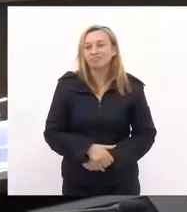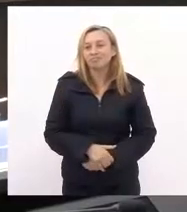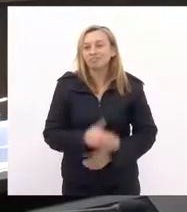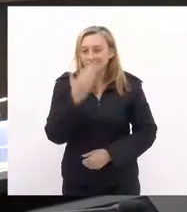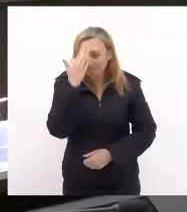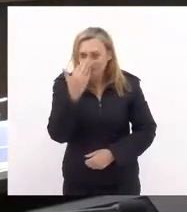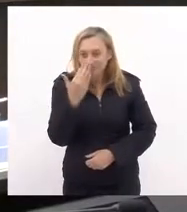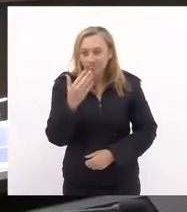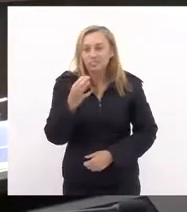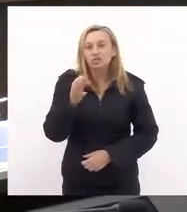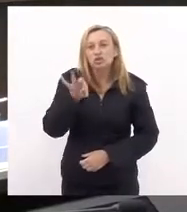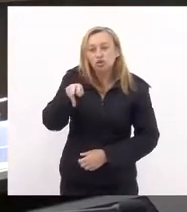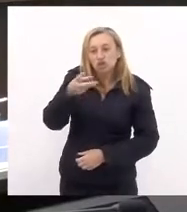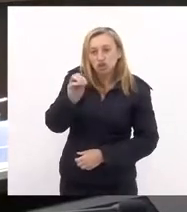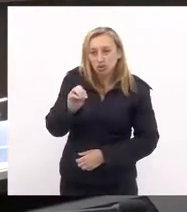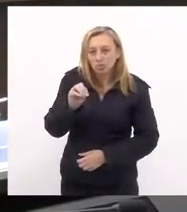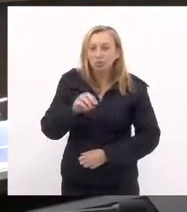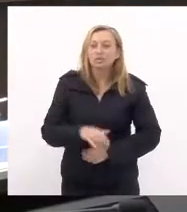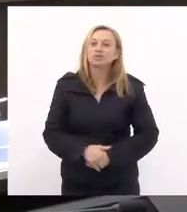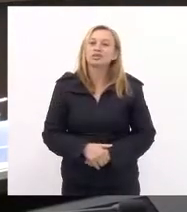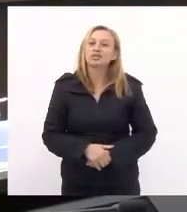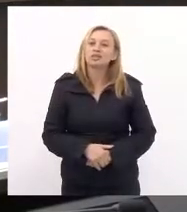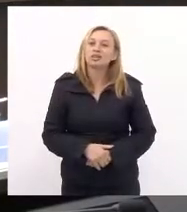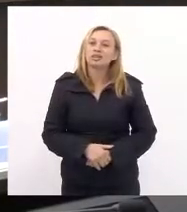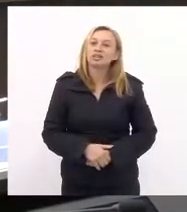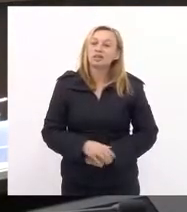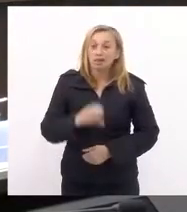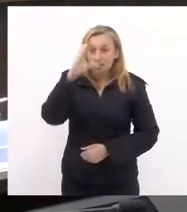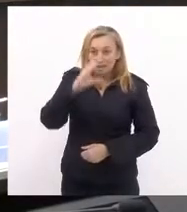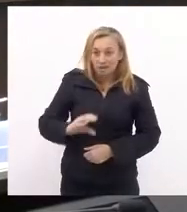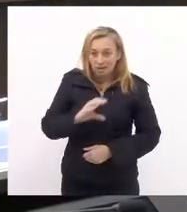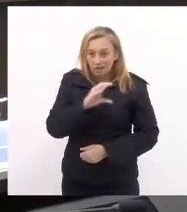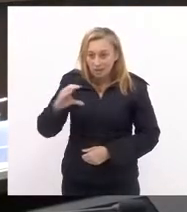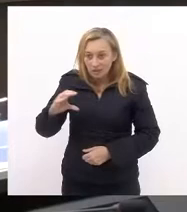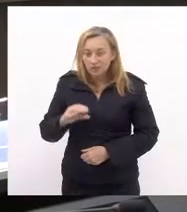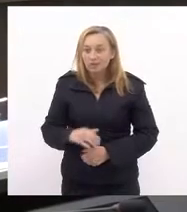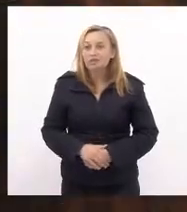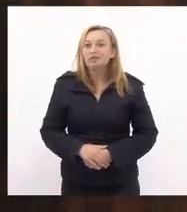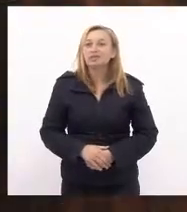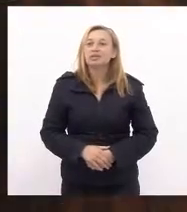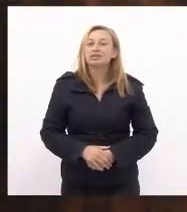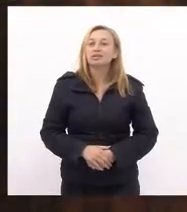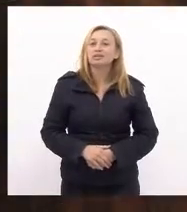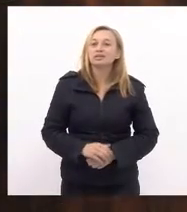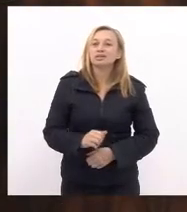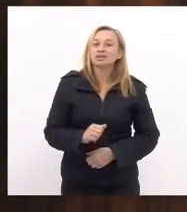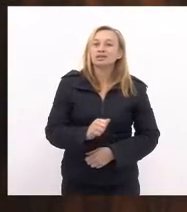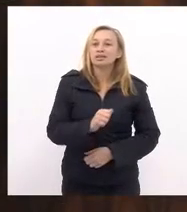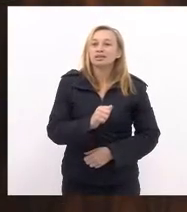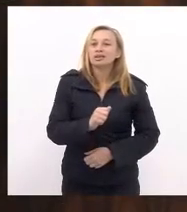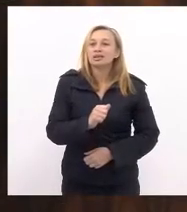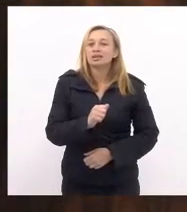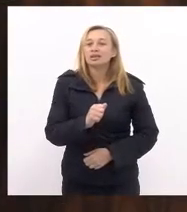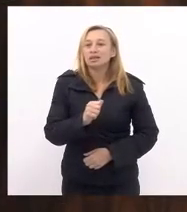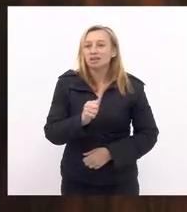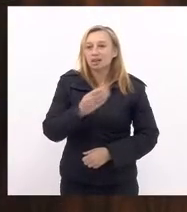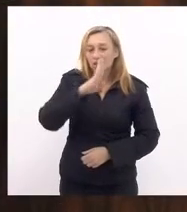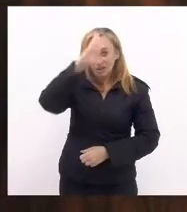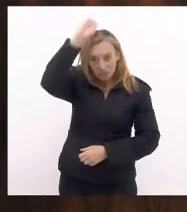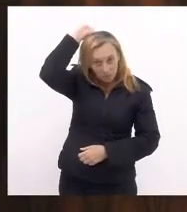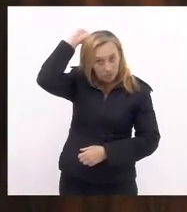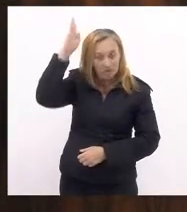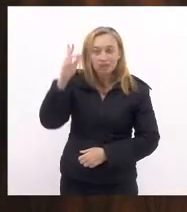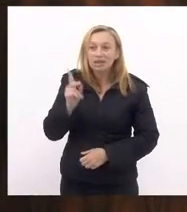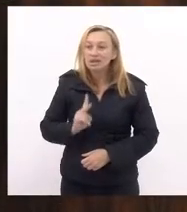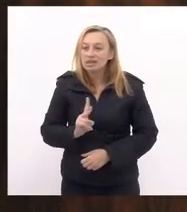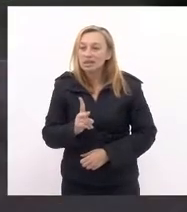Obrigado, querido Justino, nosso querido Justino é católico, apostólico romano, eu sempre brinco com ele